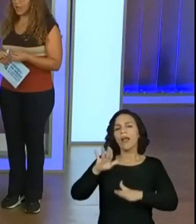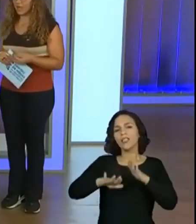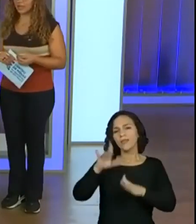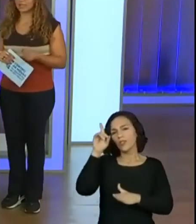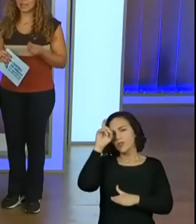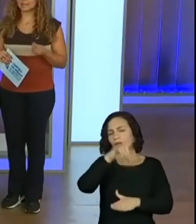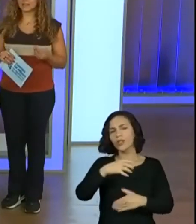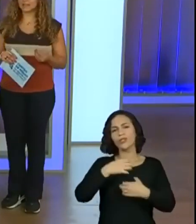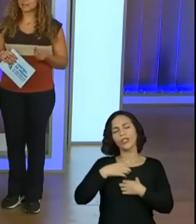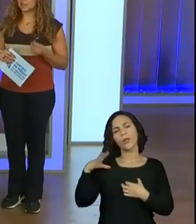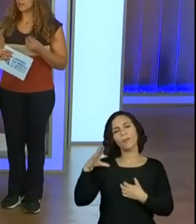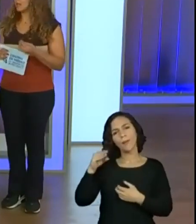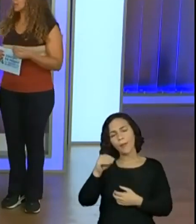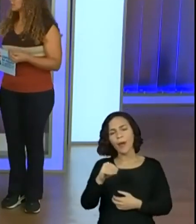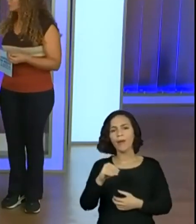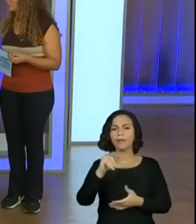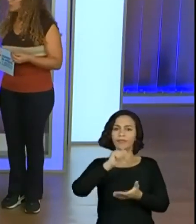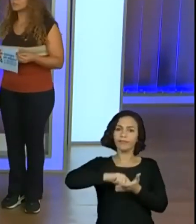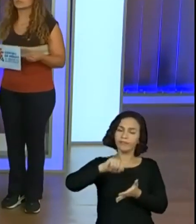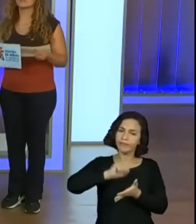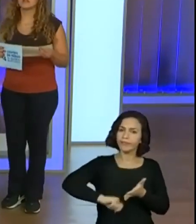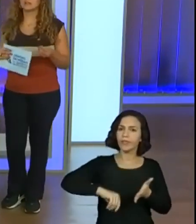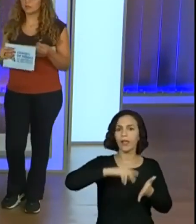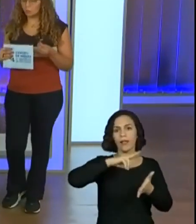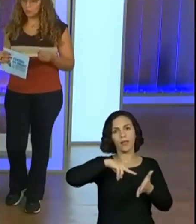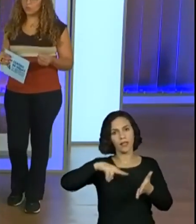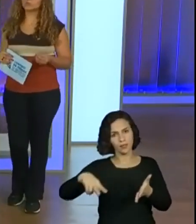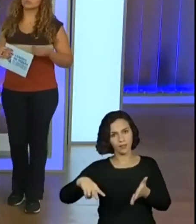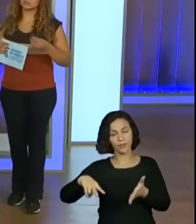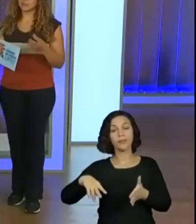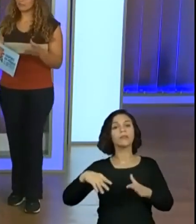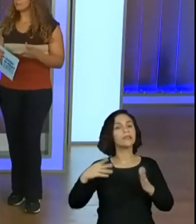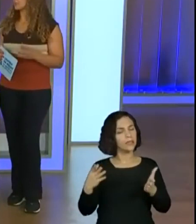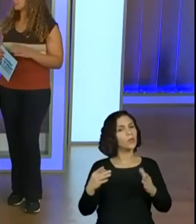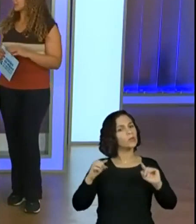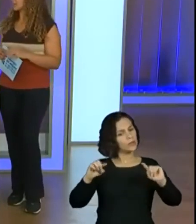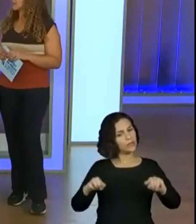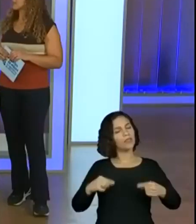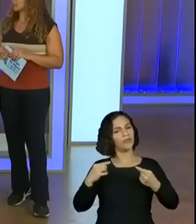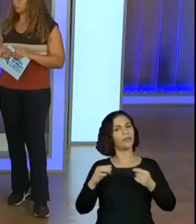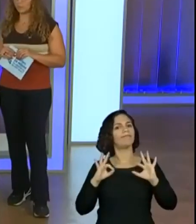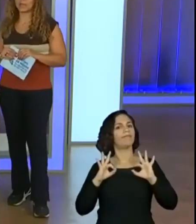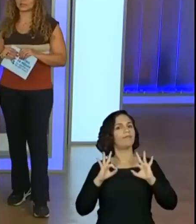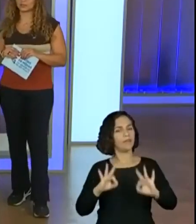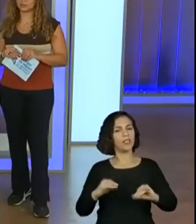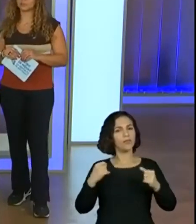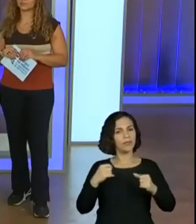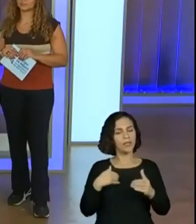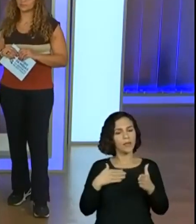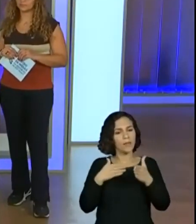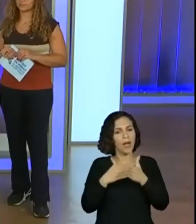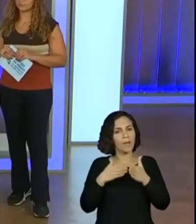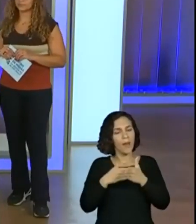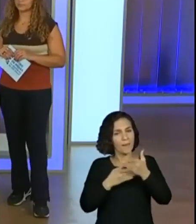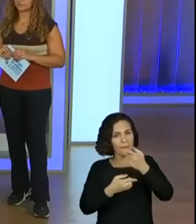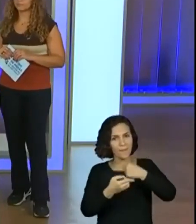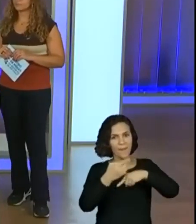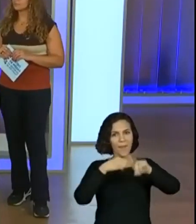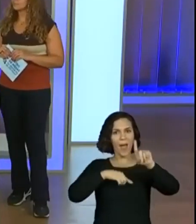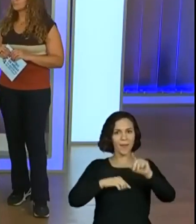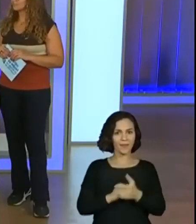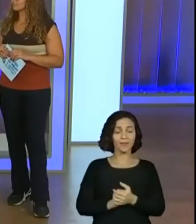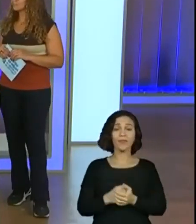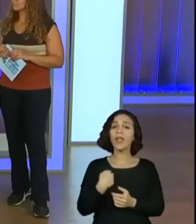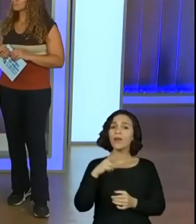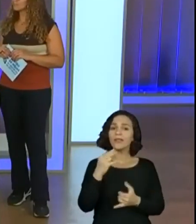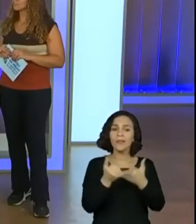na fala, na escrita, na leitura. Então, são muitos desafios mesmo a serem superados. Eu sempre brinco com a criançada,